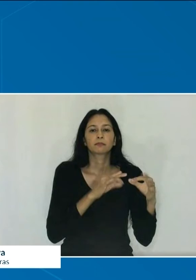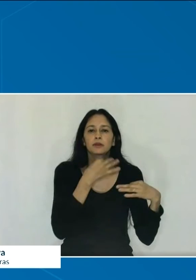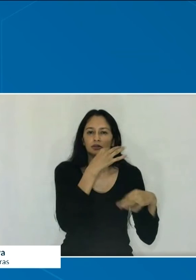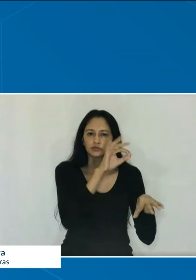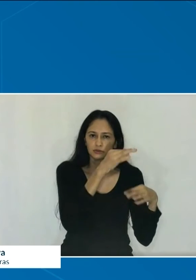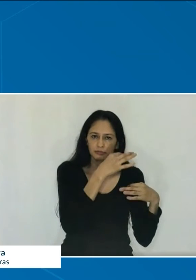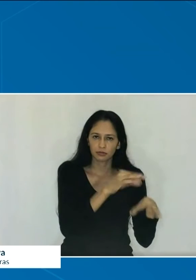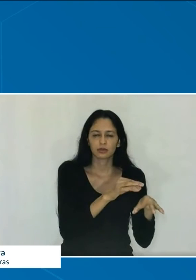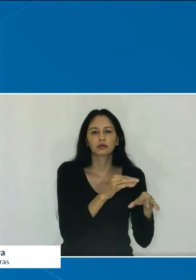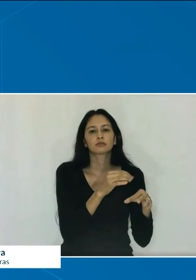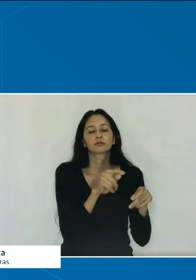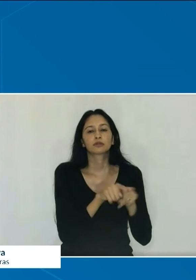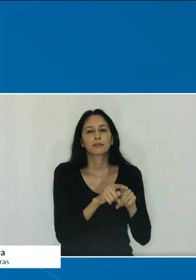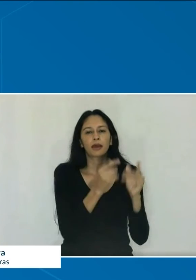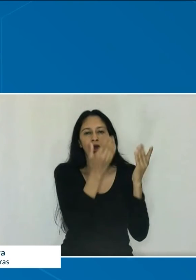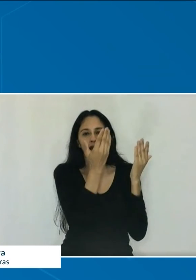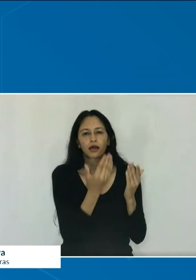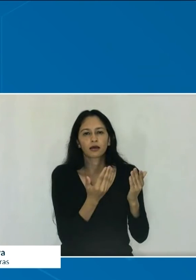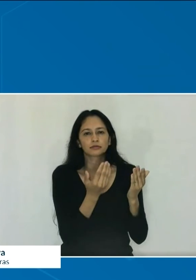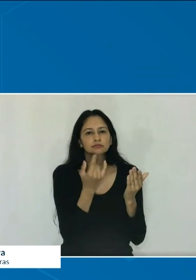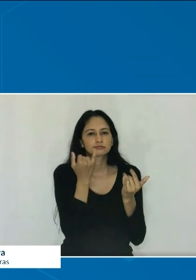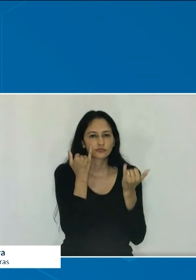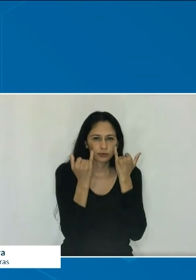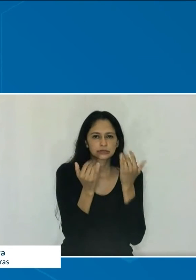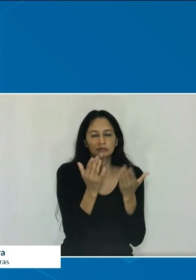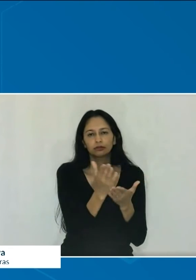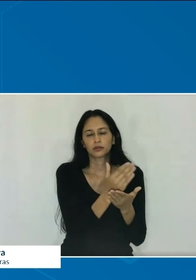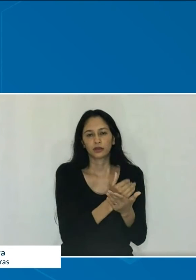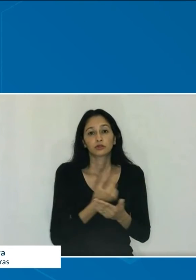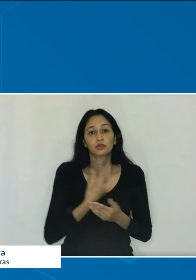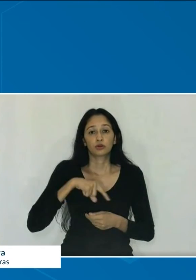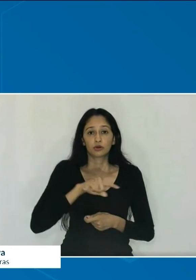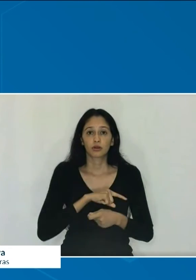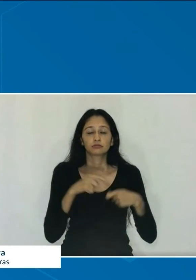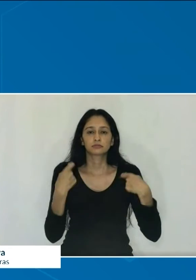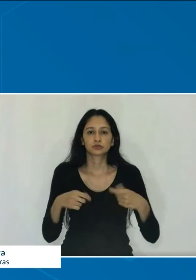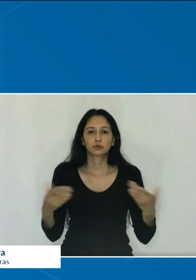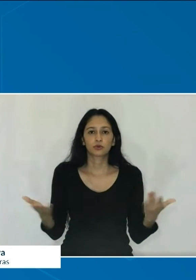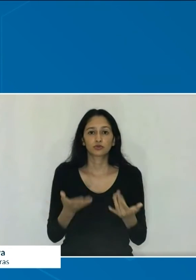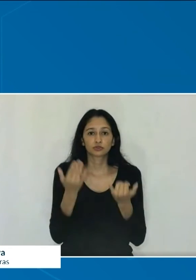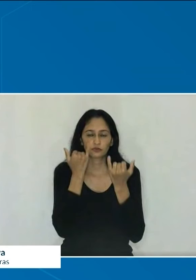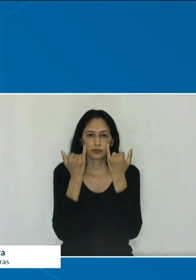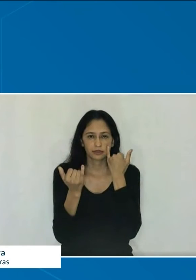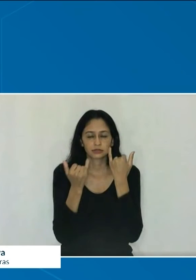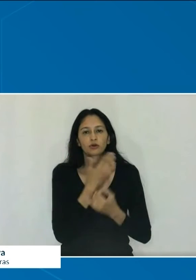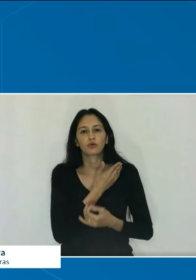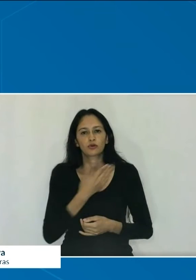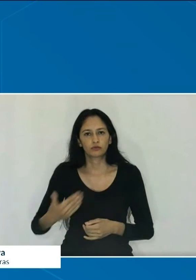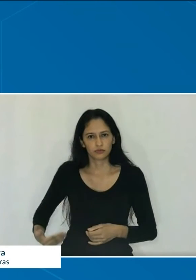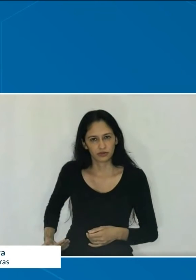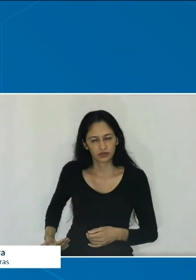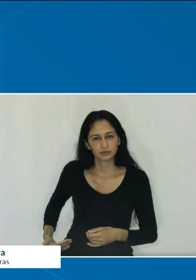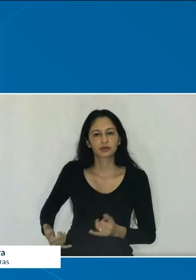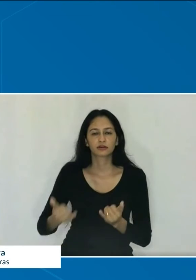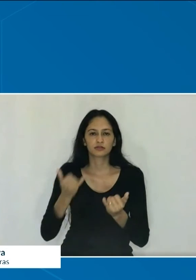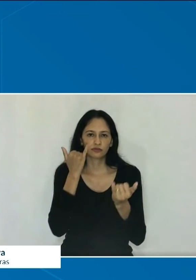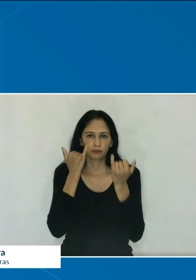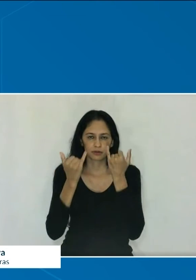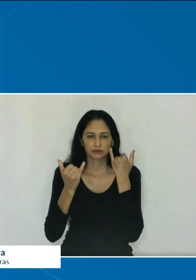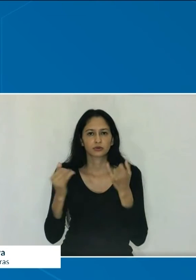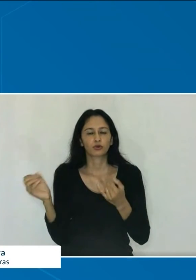principalmente para análise de dados. O que nós precisamos hoje, com tanta informação que tem nos governos, com tanta informação que são